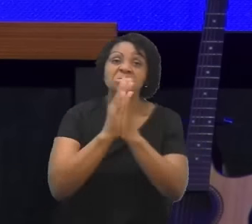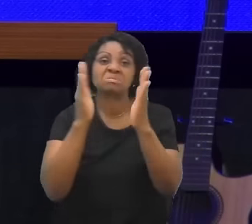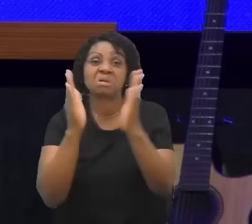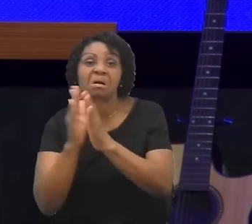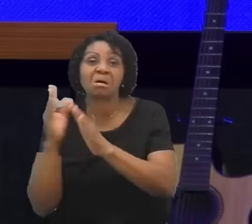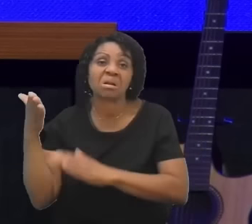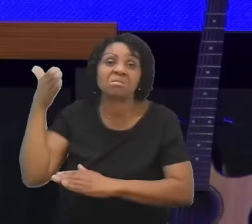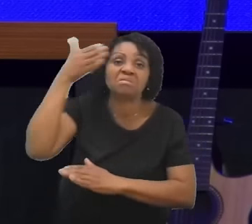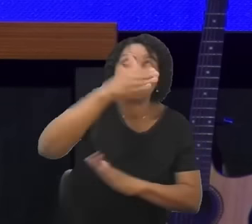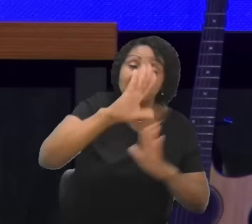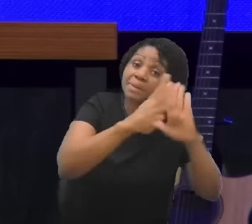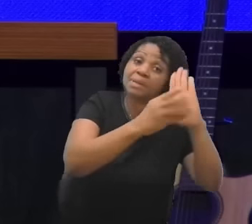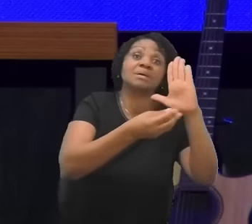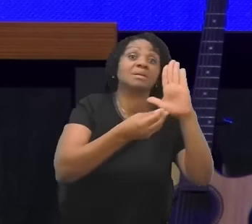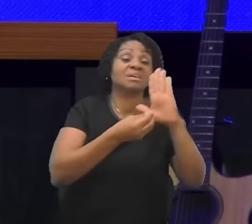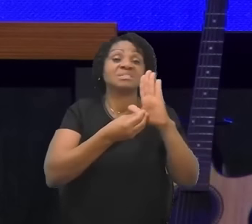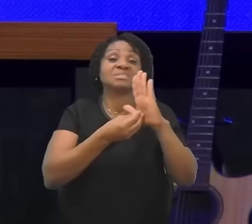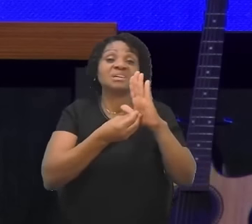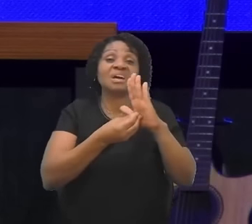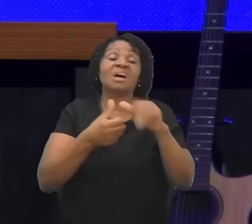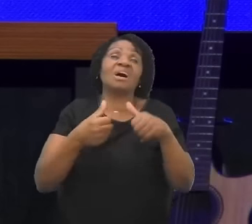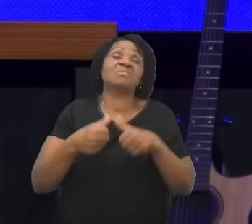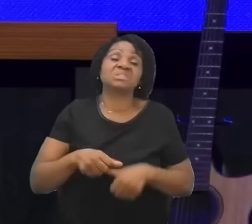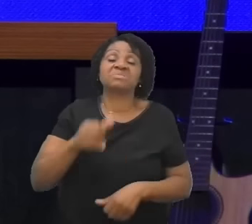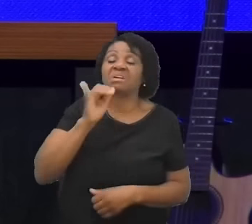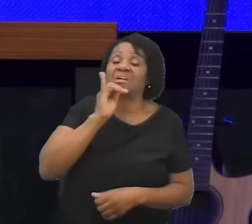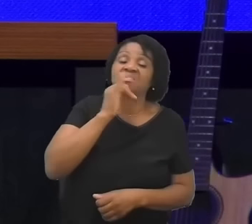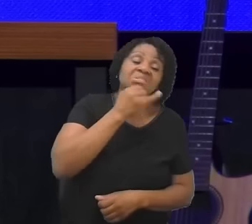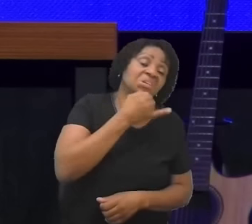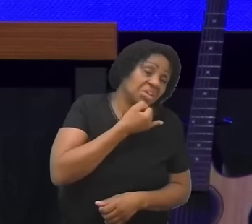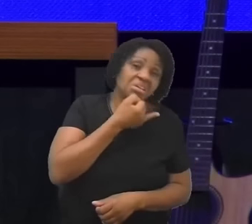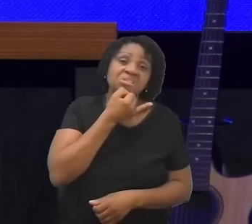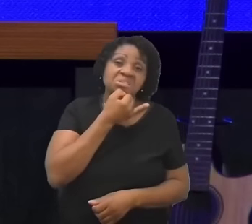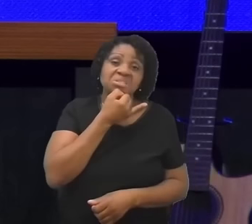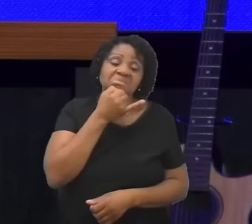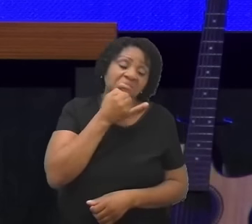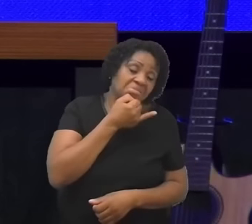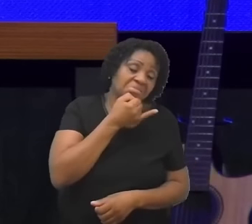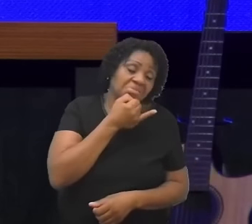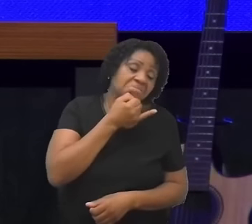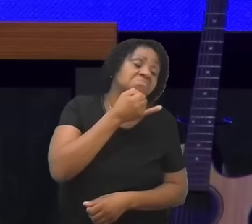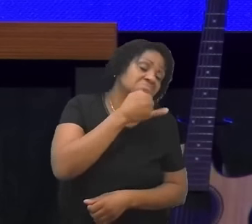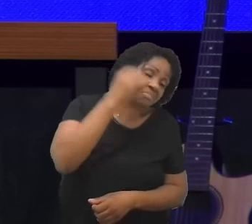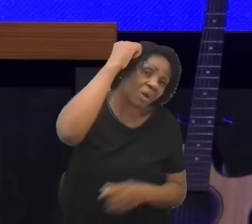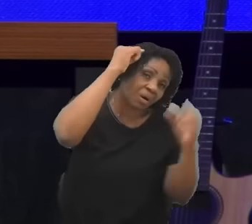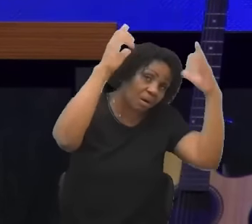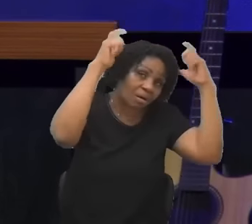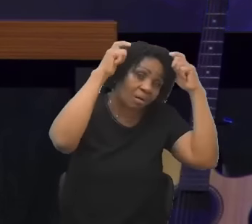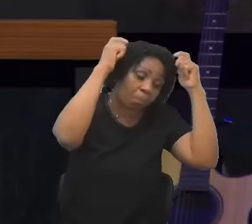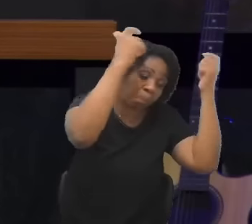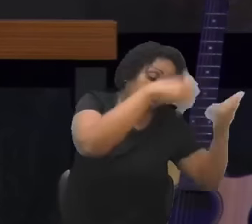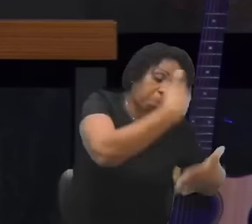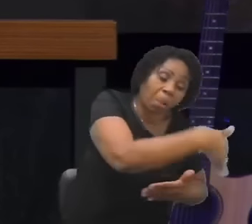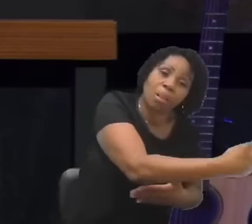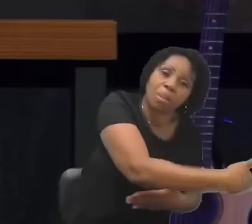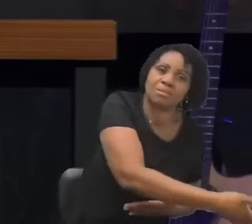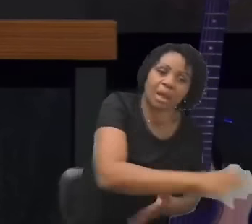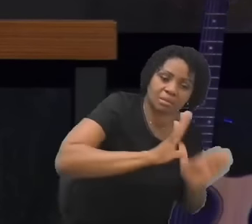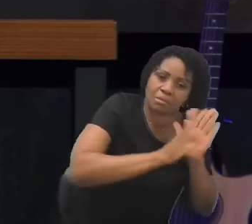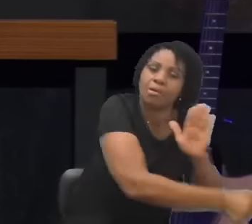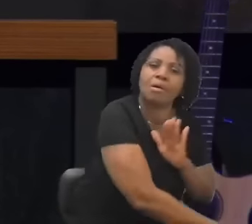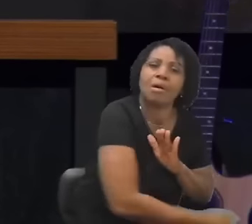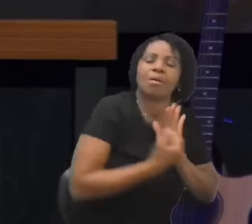mais para a igreja. Aí você fica decepcionado e frustrado. Você põe a cabeça para frente, caiu a coroa. Ele está doido para